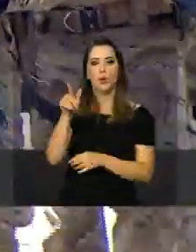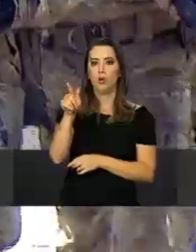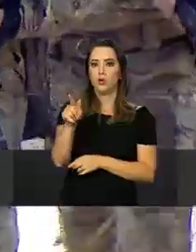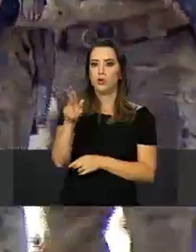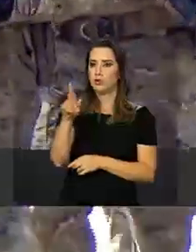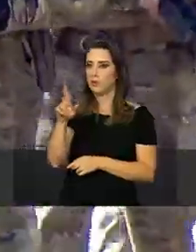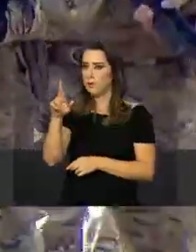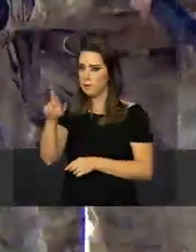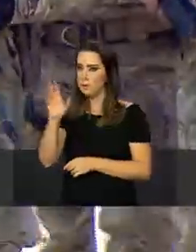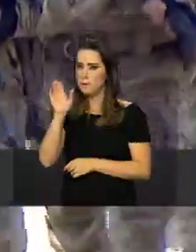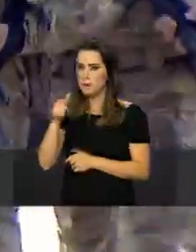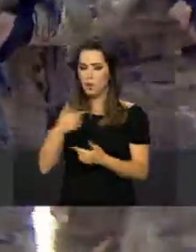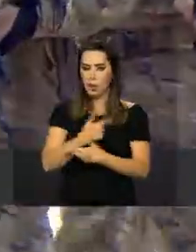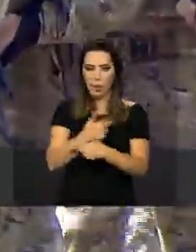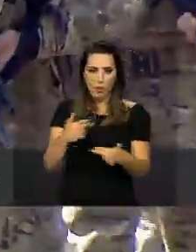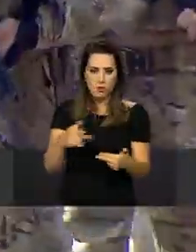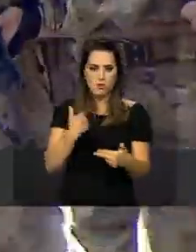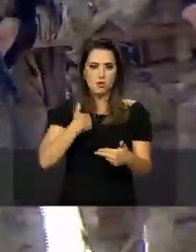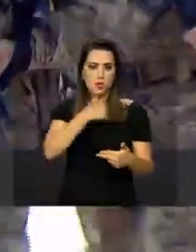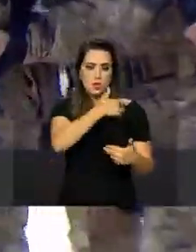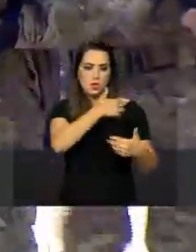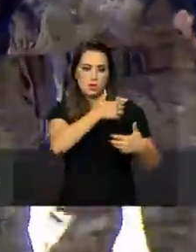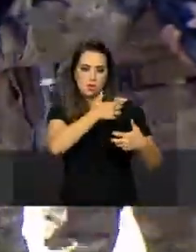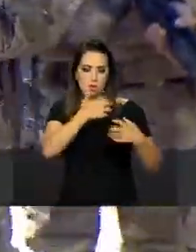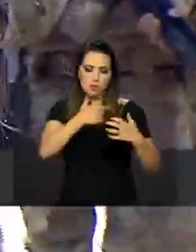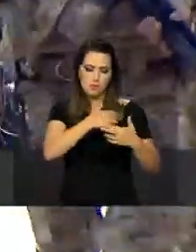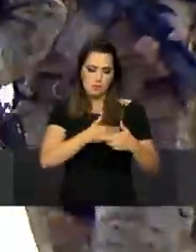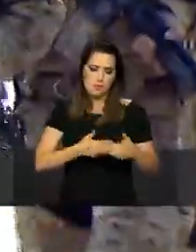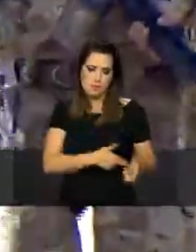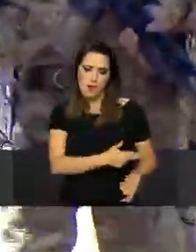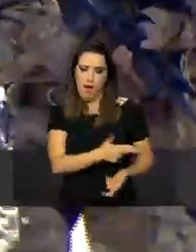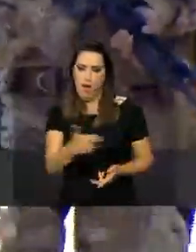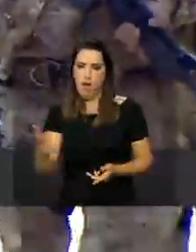GRR empregam equipamentos, táticas e técnicas